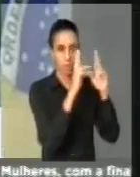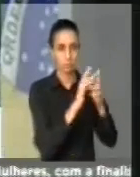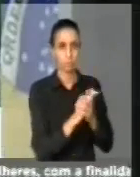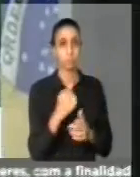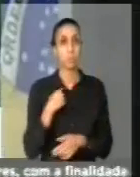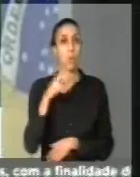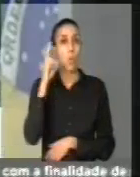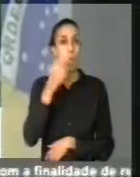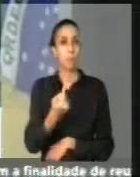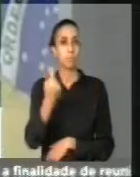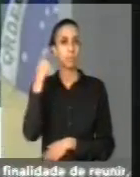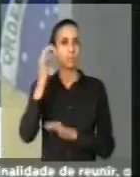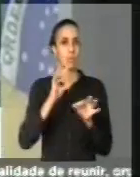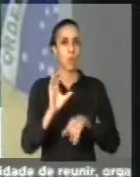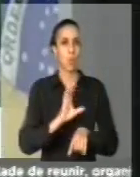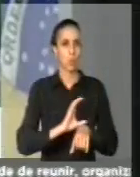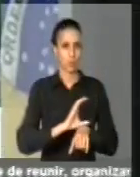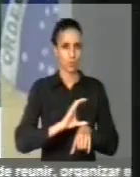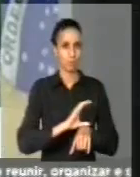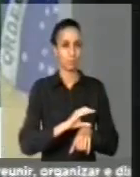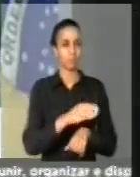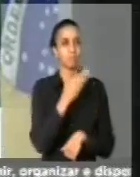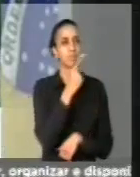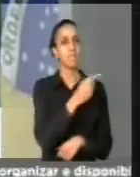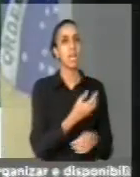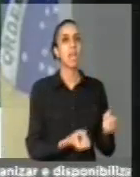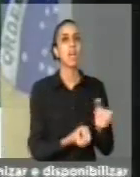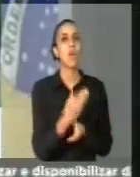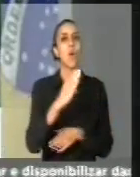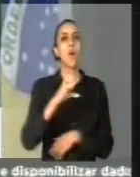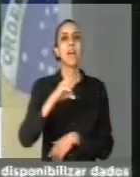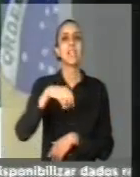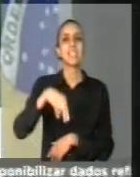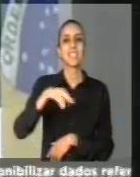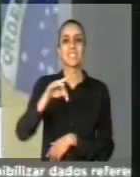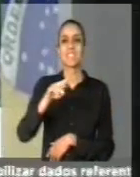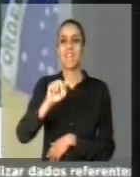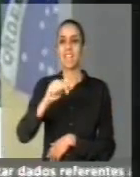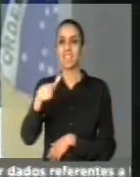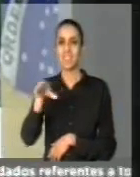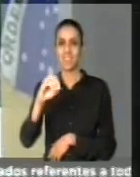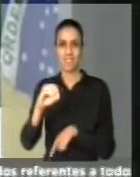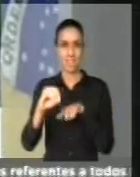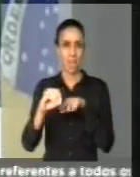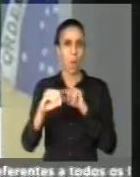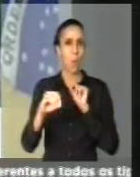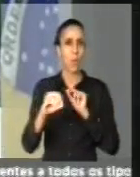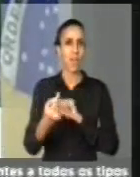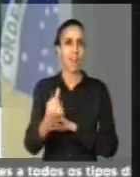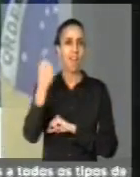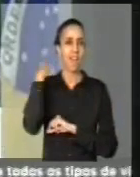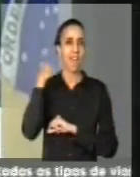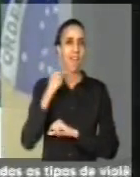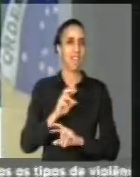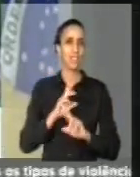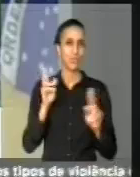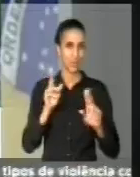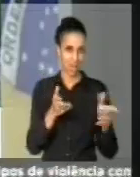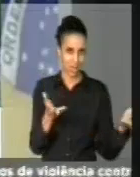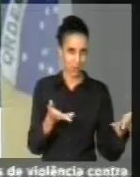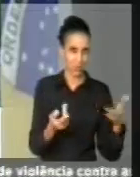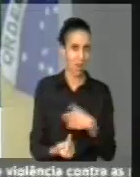quando ele criou o Centrão. Centrão daquela época, meu caro Raul, era diferente do de